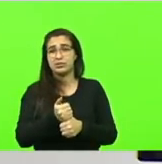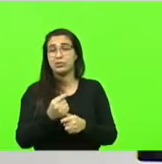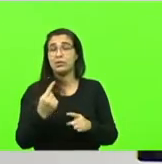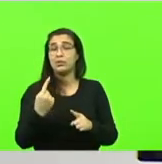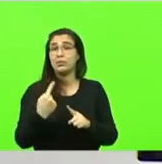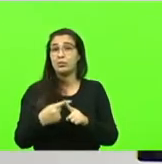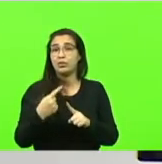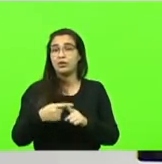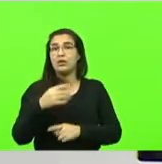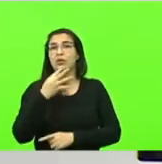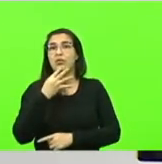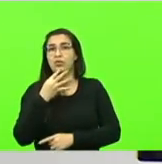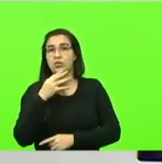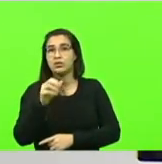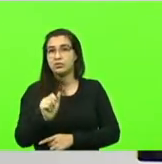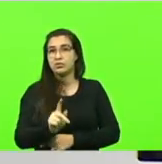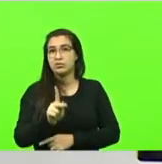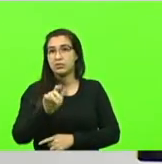o Akira,